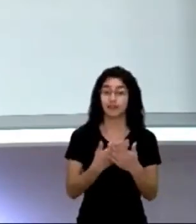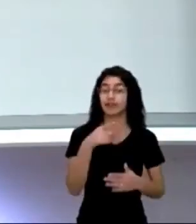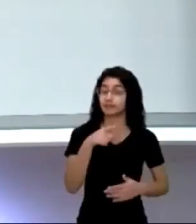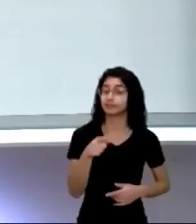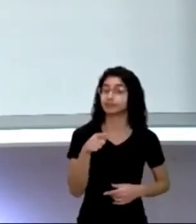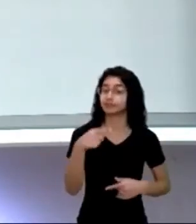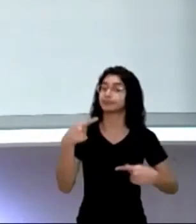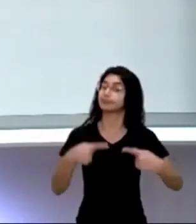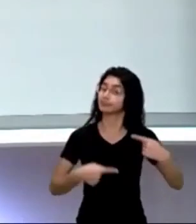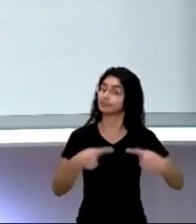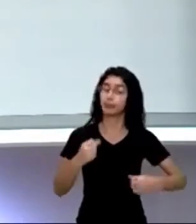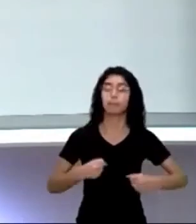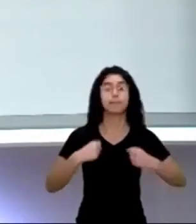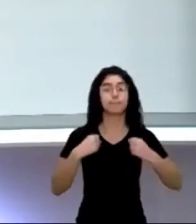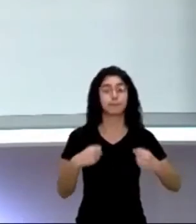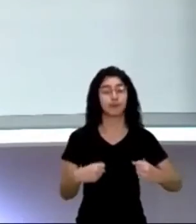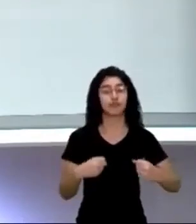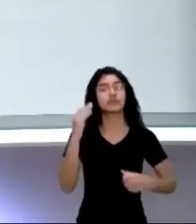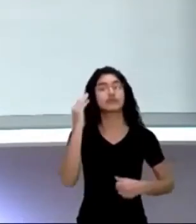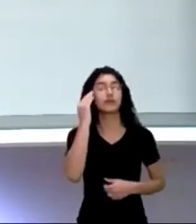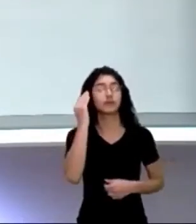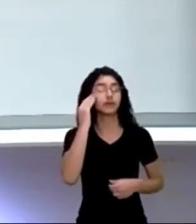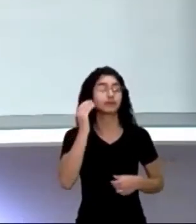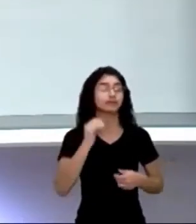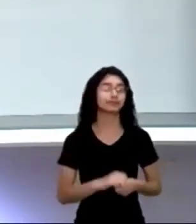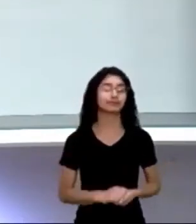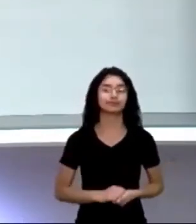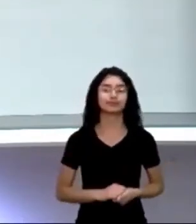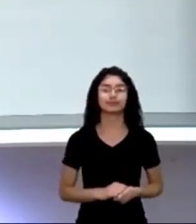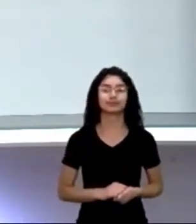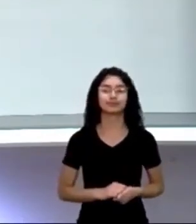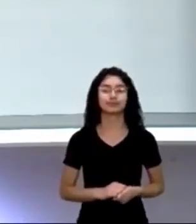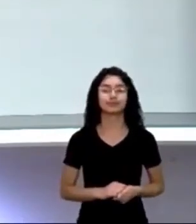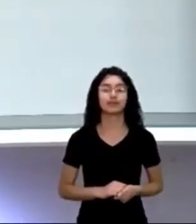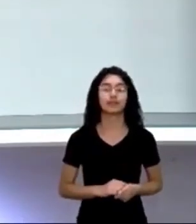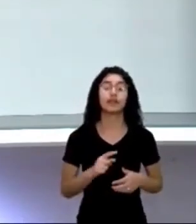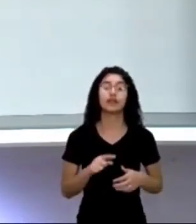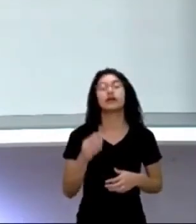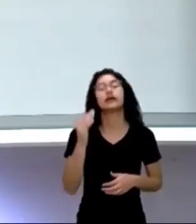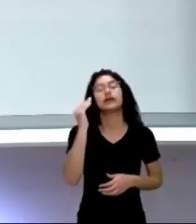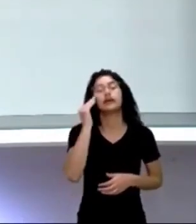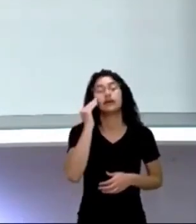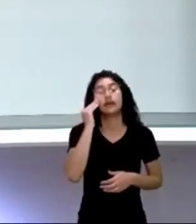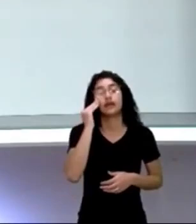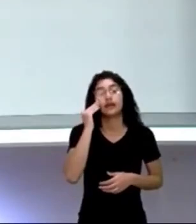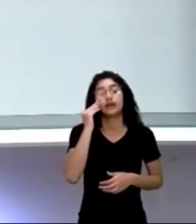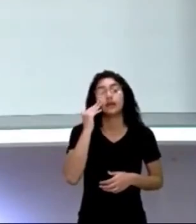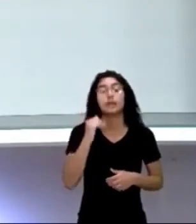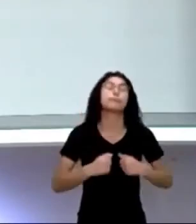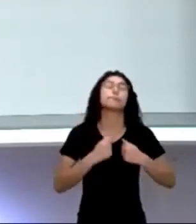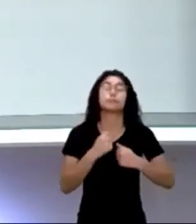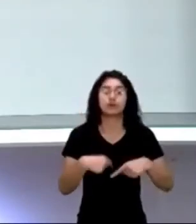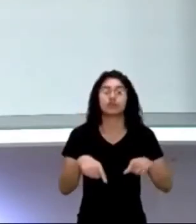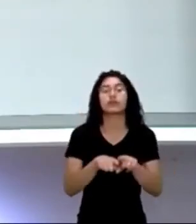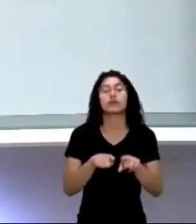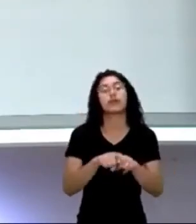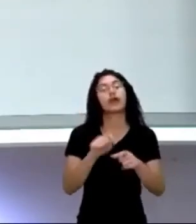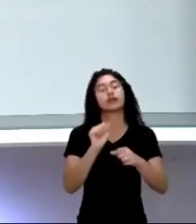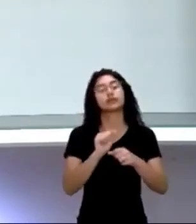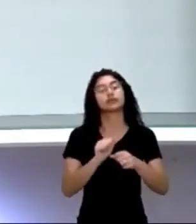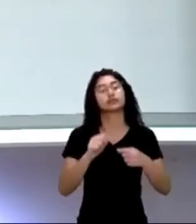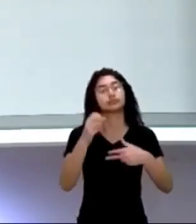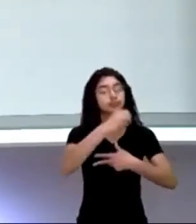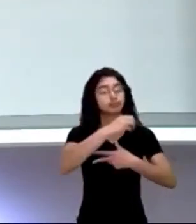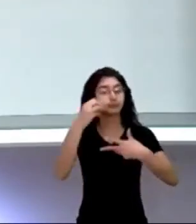para discutir. Né? Sem bagagem fica difícil. E você tem bagagem para ir bem no Enem. Para fazer uma boa redação, você tem